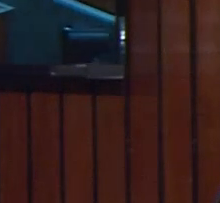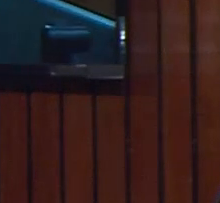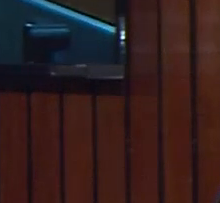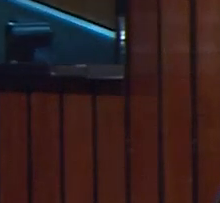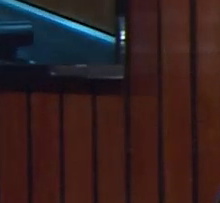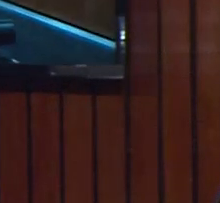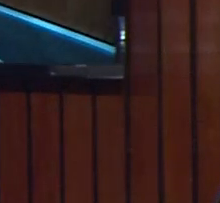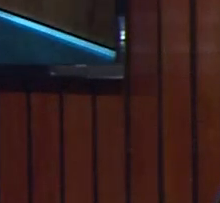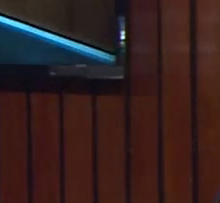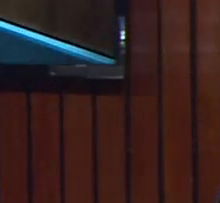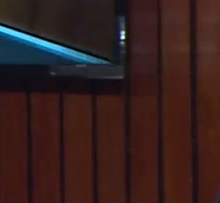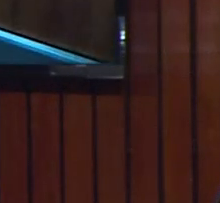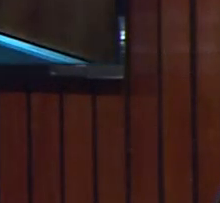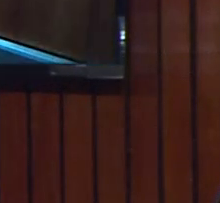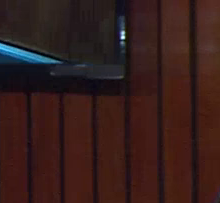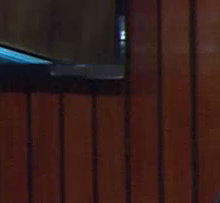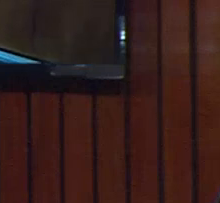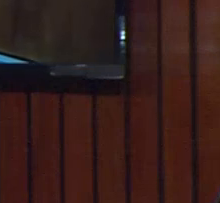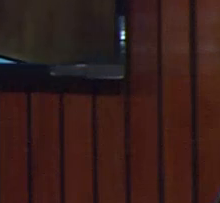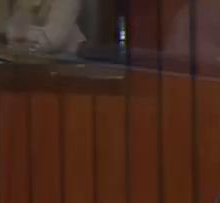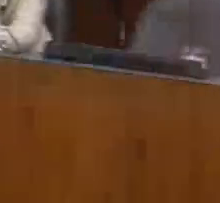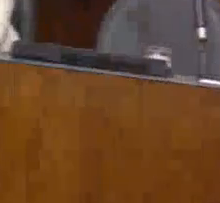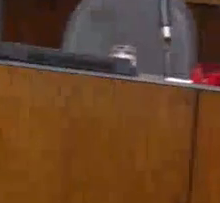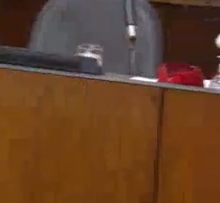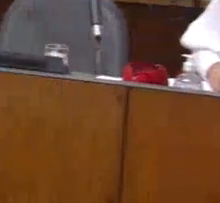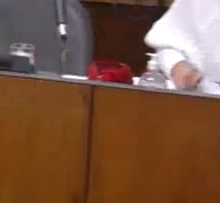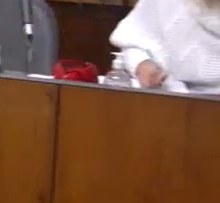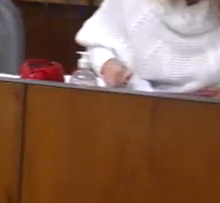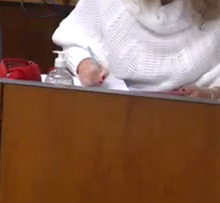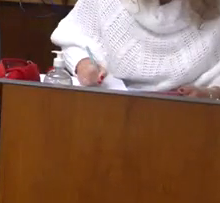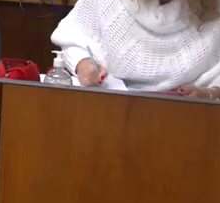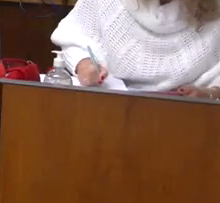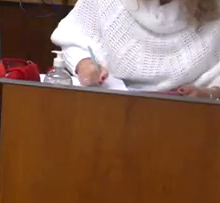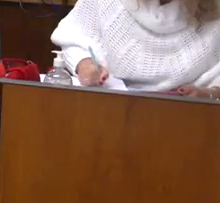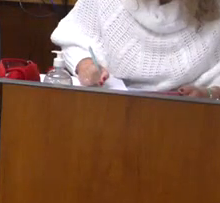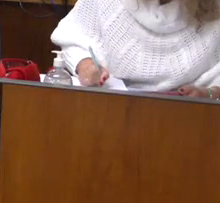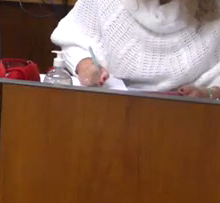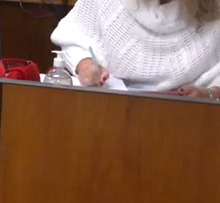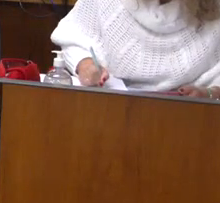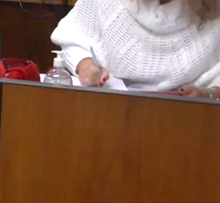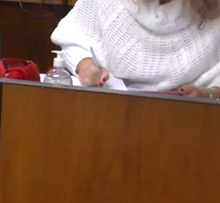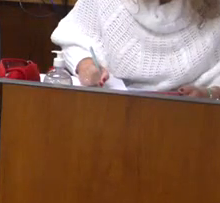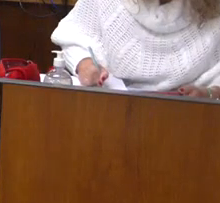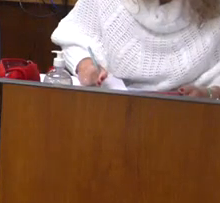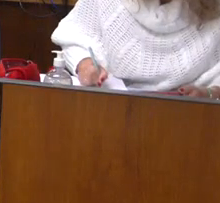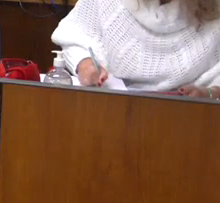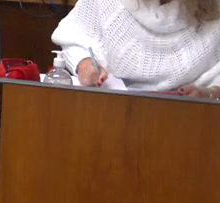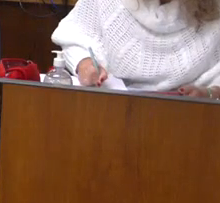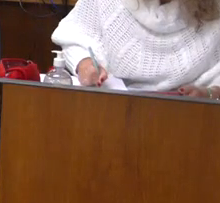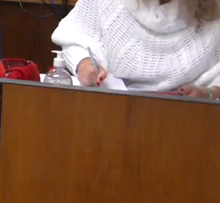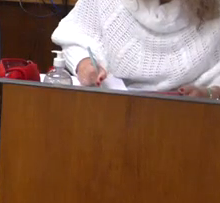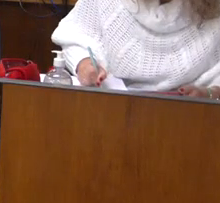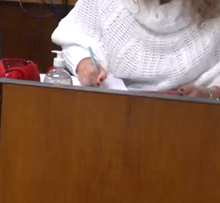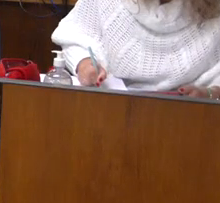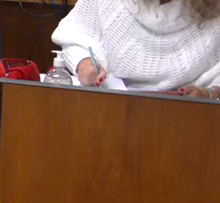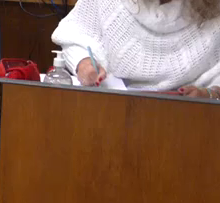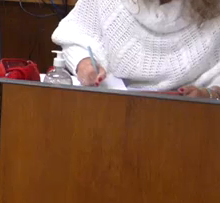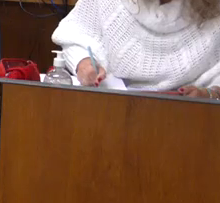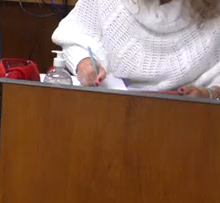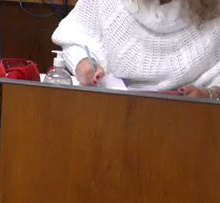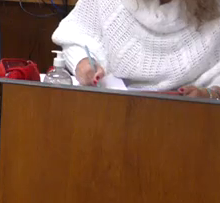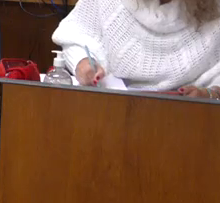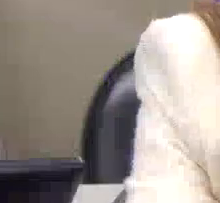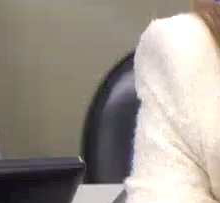plenário 4 da Assembleia, onde foi reaberta a reunião que vai ouvir secretários de